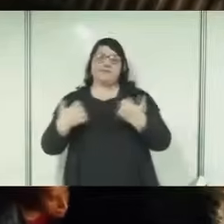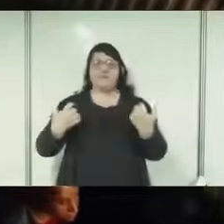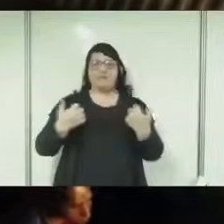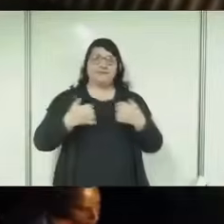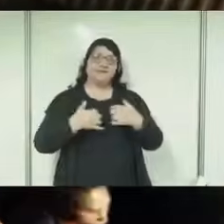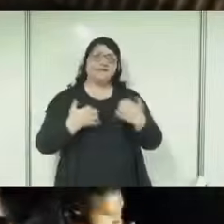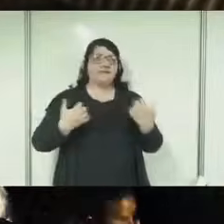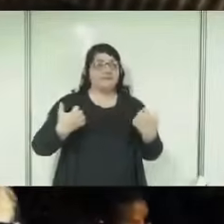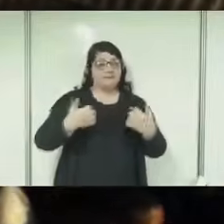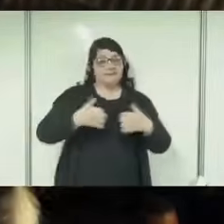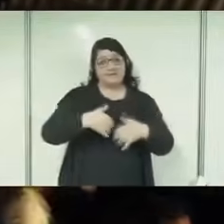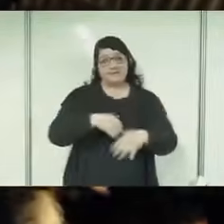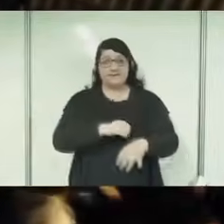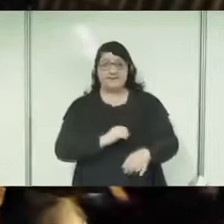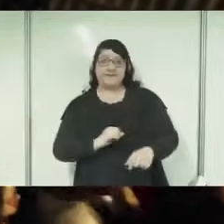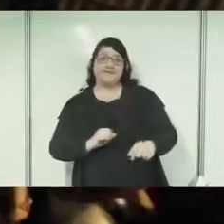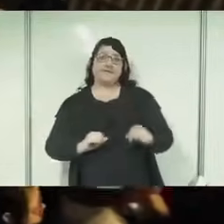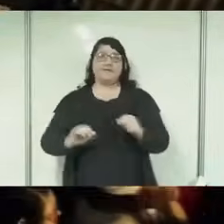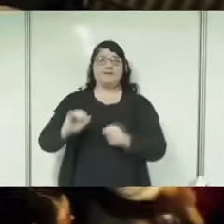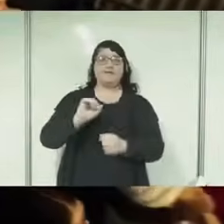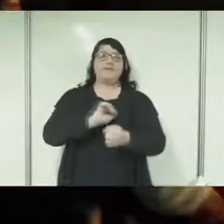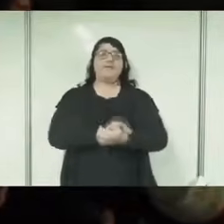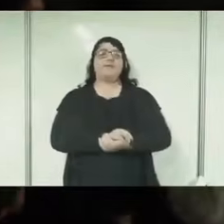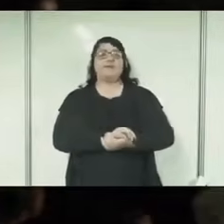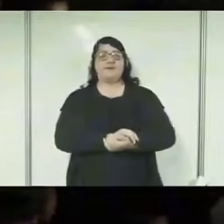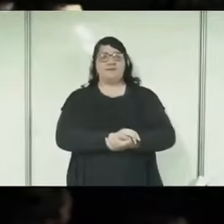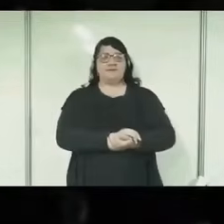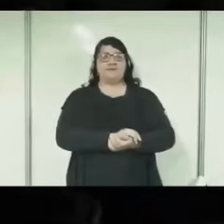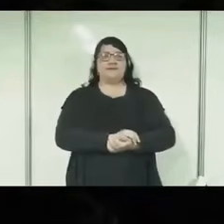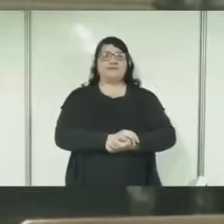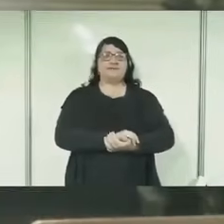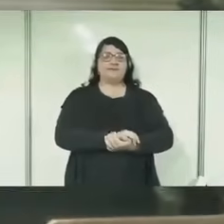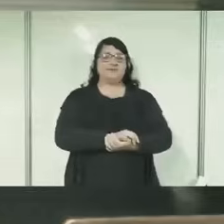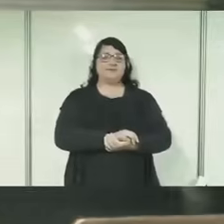lauê, lauê, lauê, lauê.